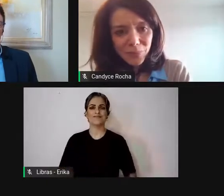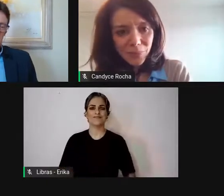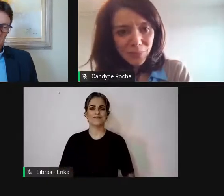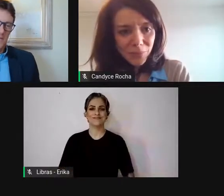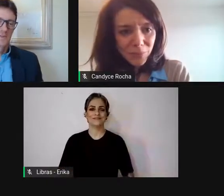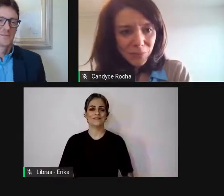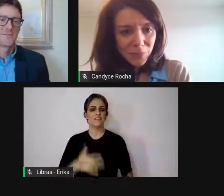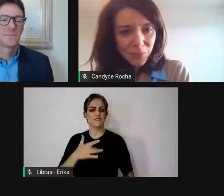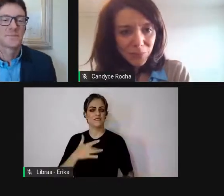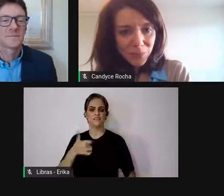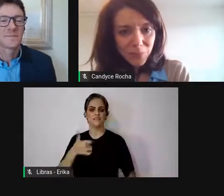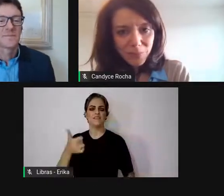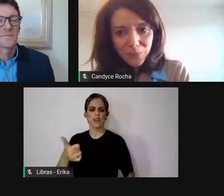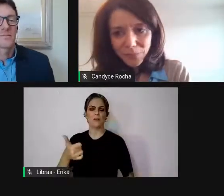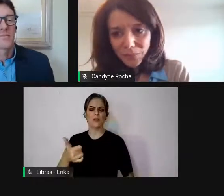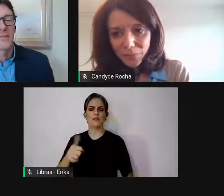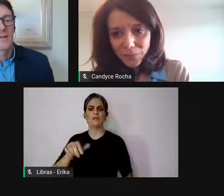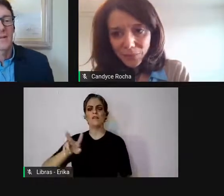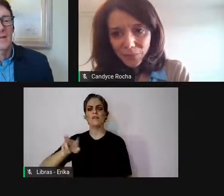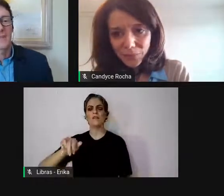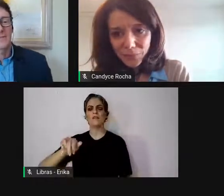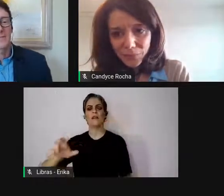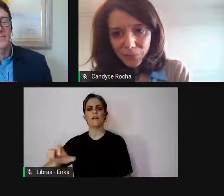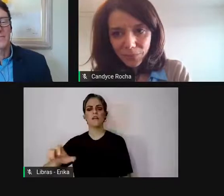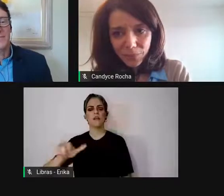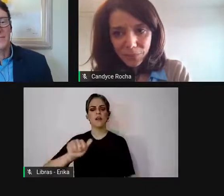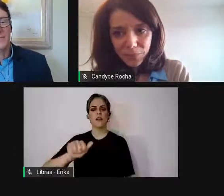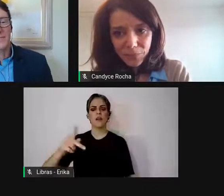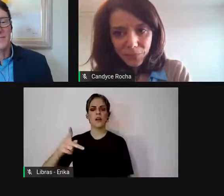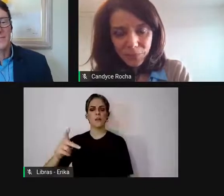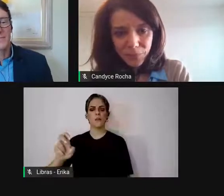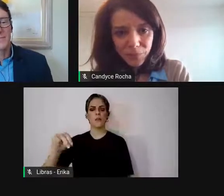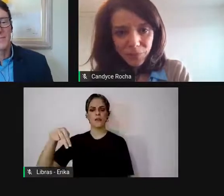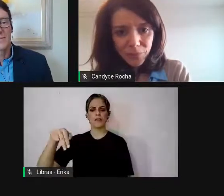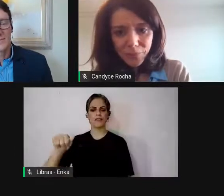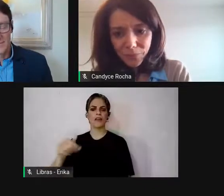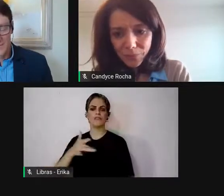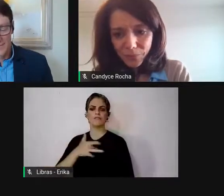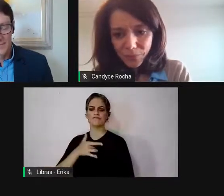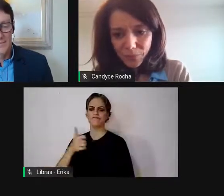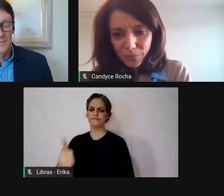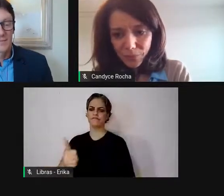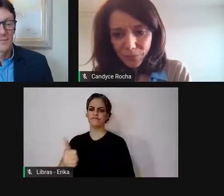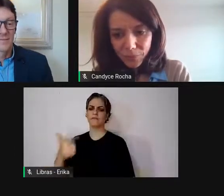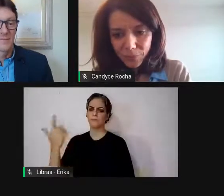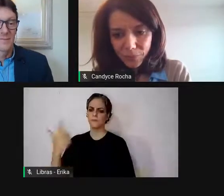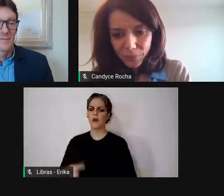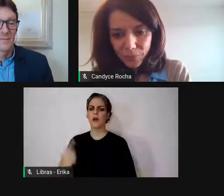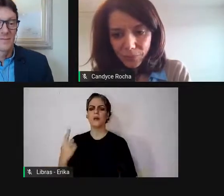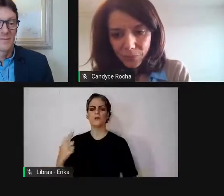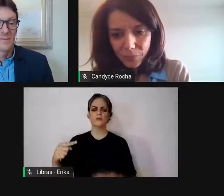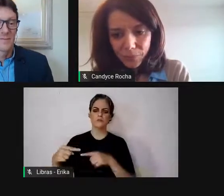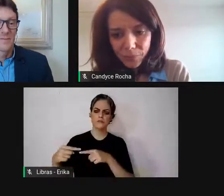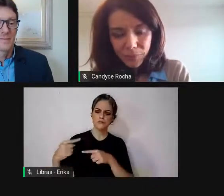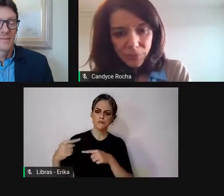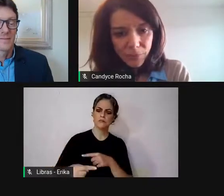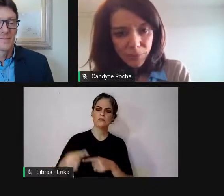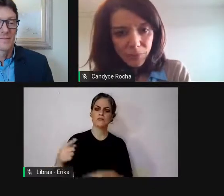vale você fazer correr aquele quilômetro a mais que os professores vão pedir,